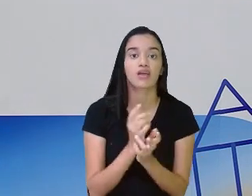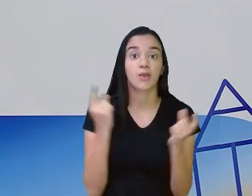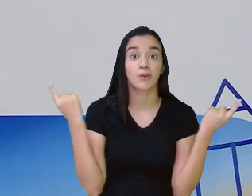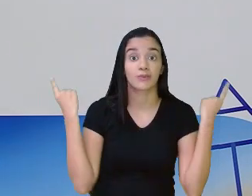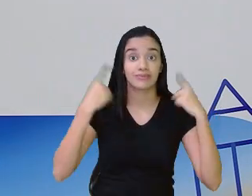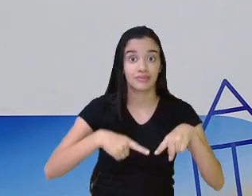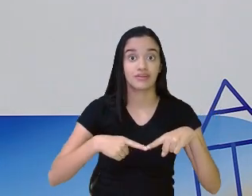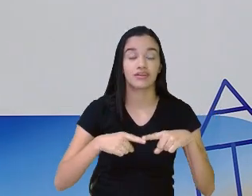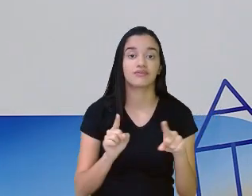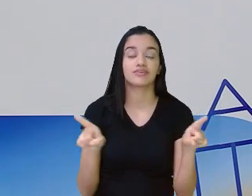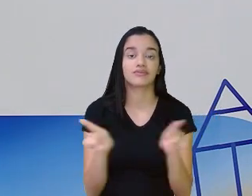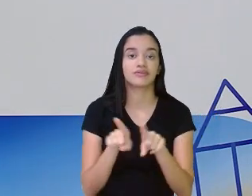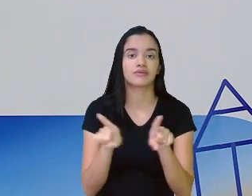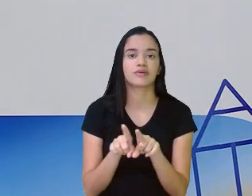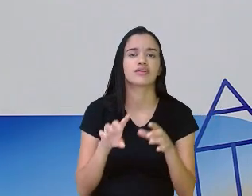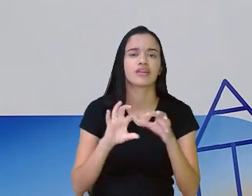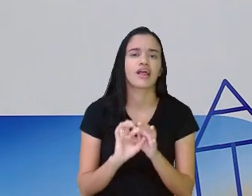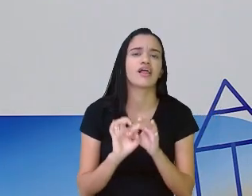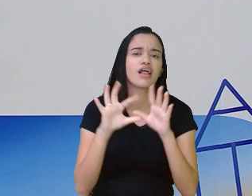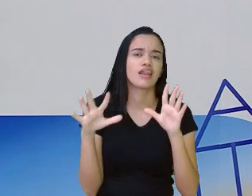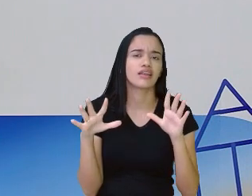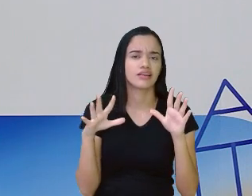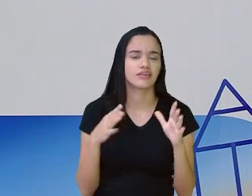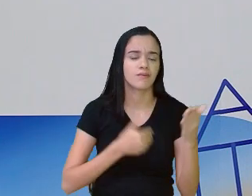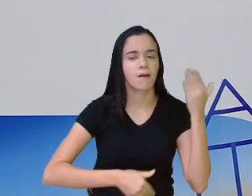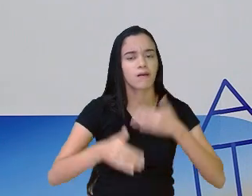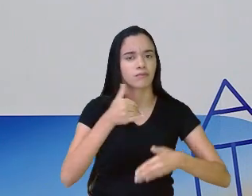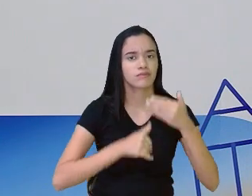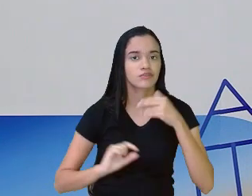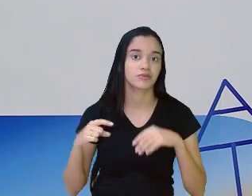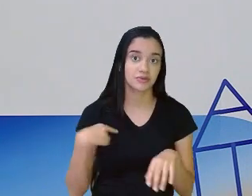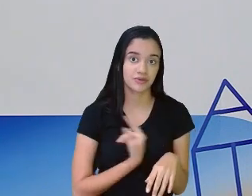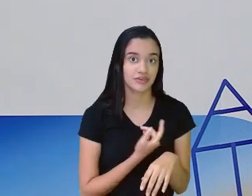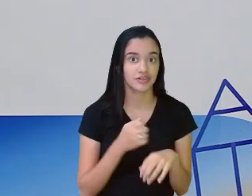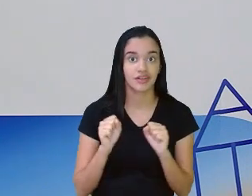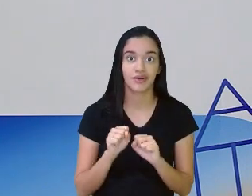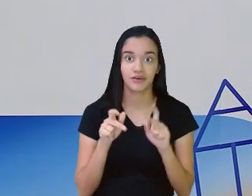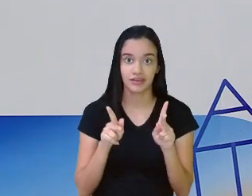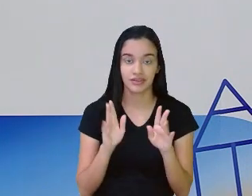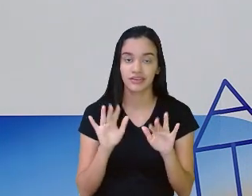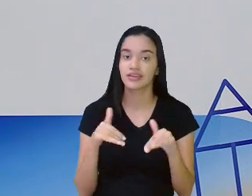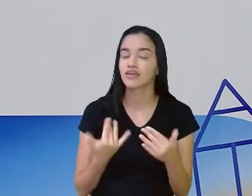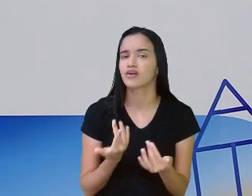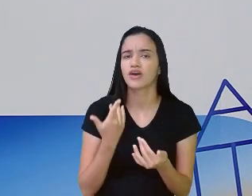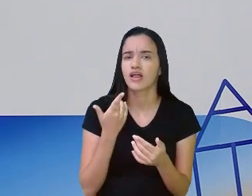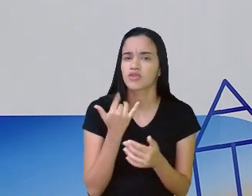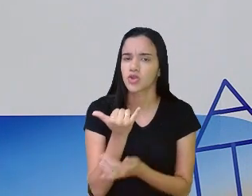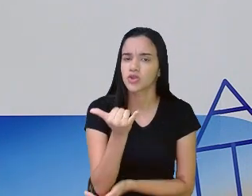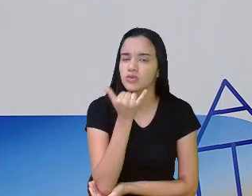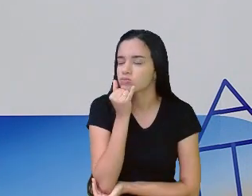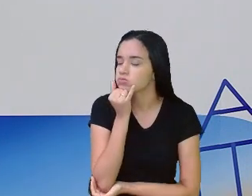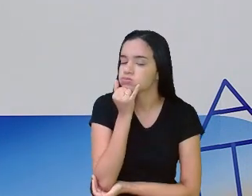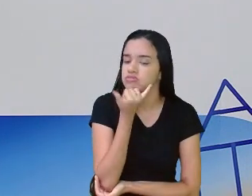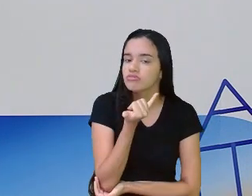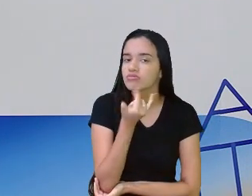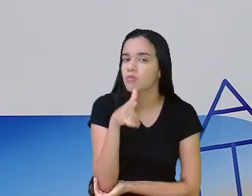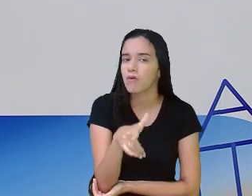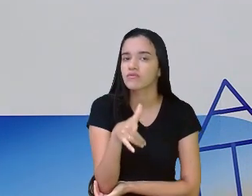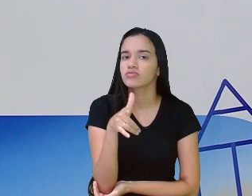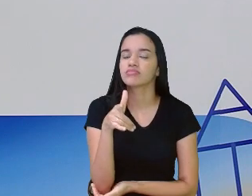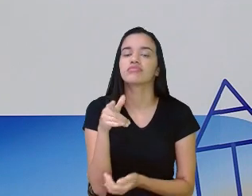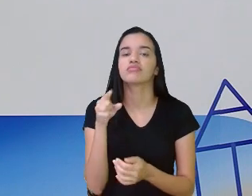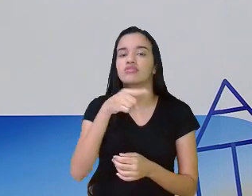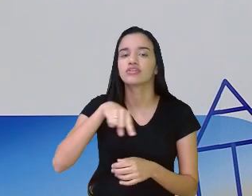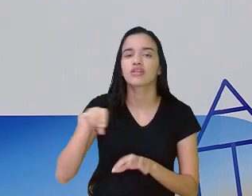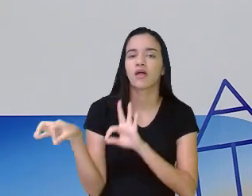está livre para colaborar com as nossas aulas, beleza? Não tem desculpa para vocês não acompanharem